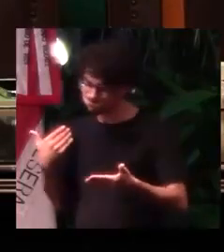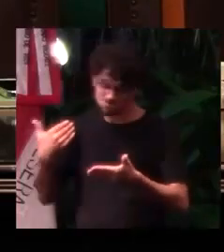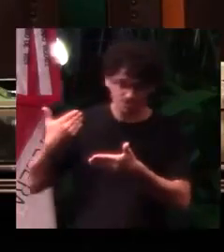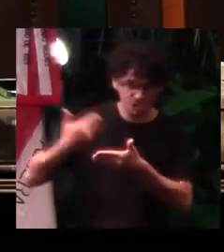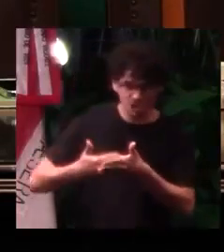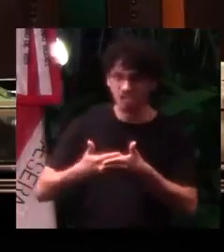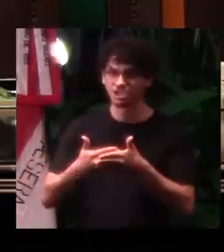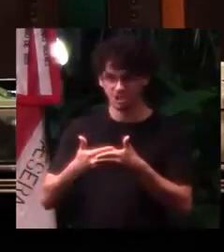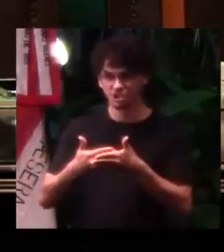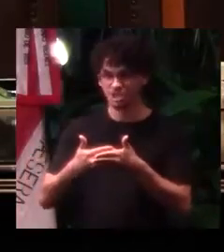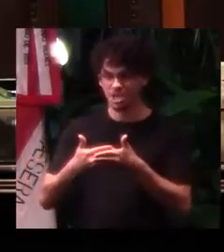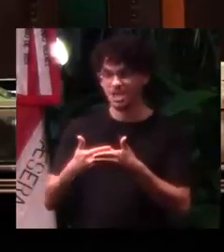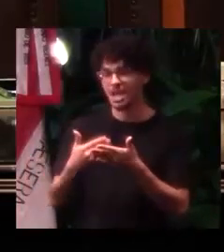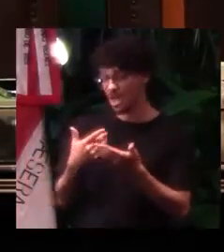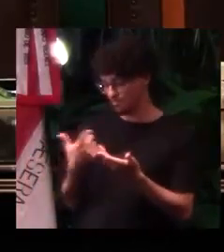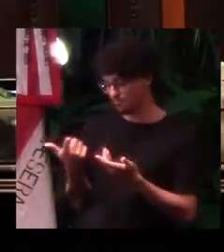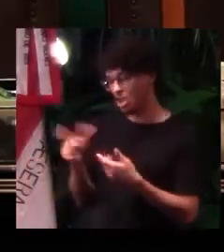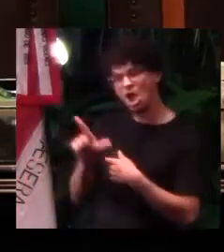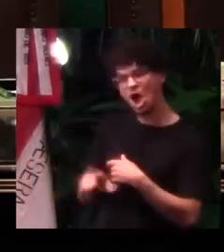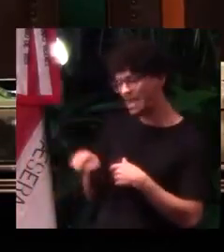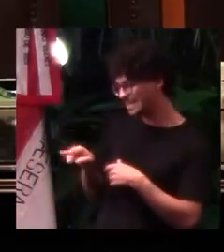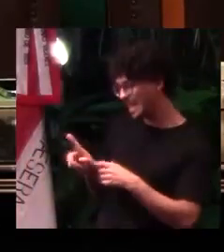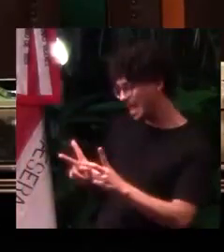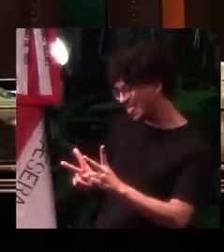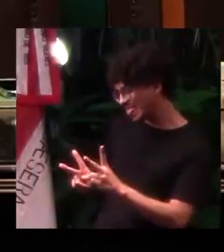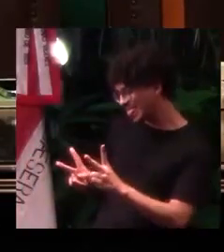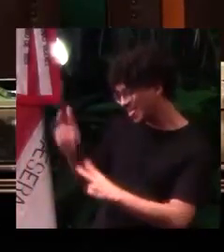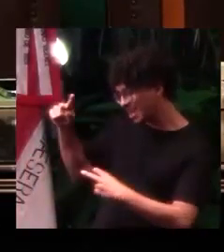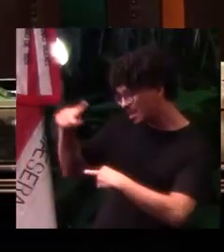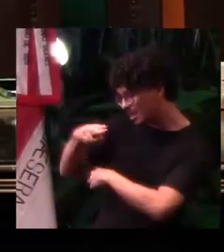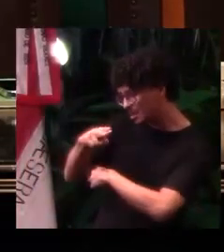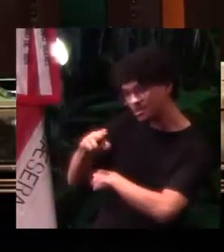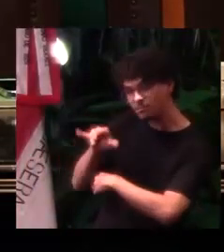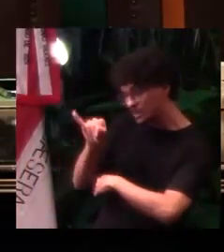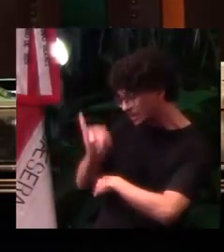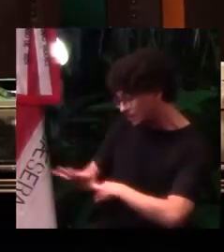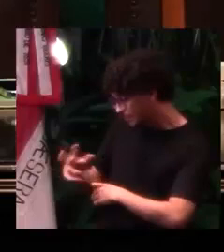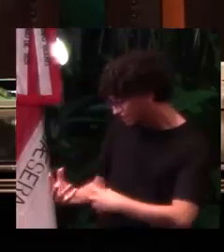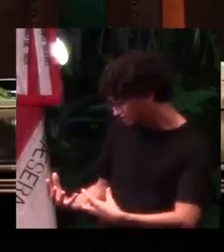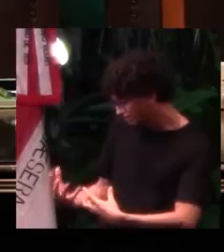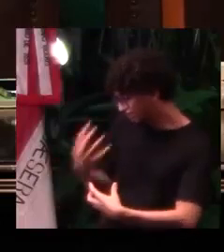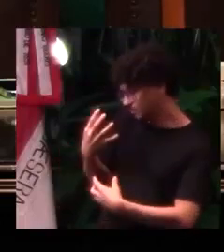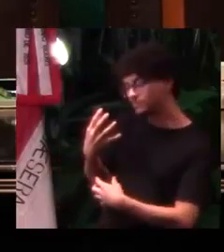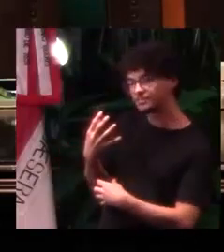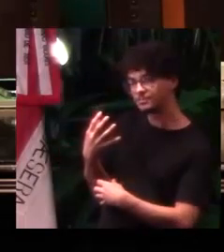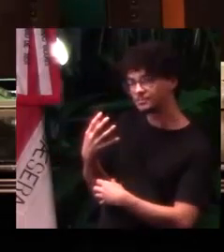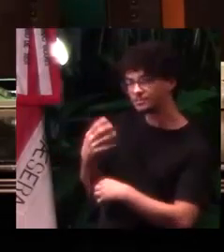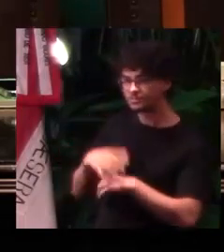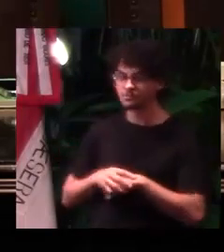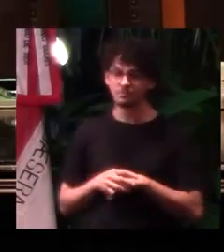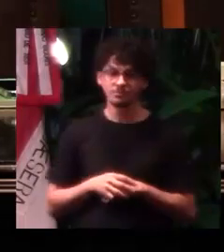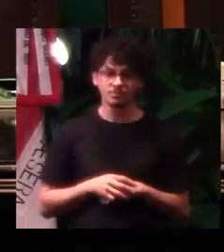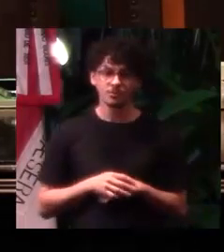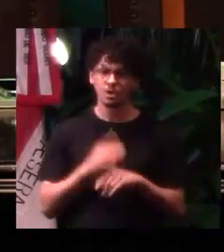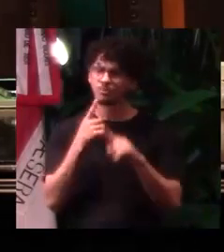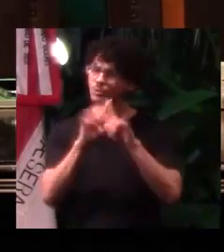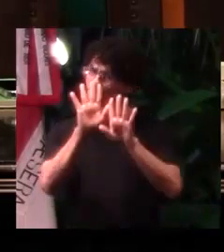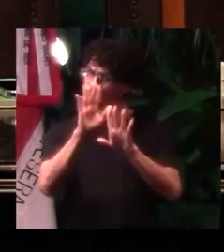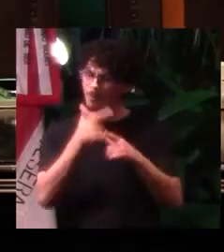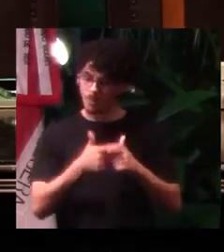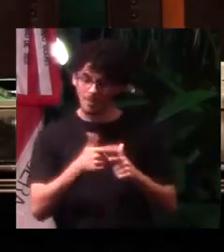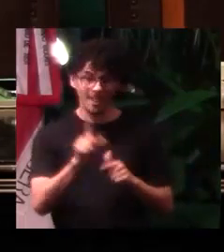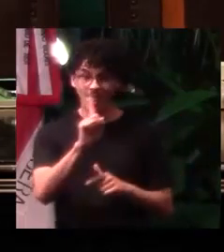essa lógica da imagem portando uma verdade absoluta. Porque, vejam vocês, o problema não está